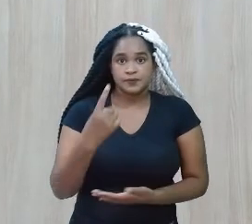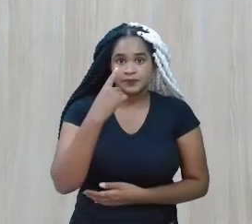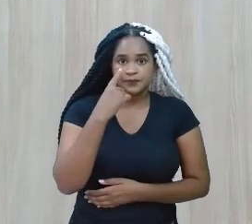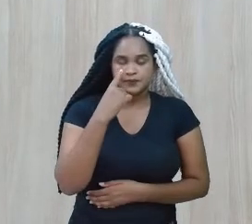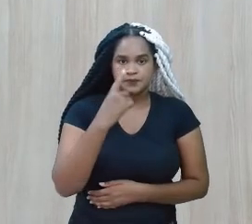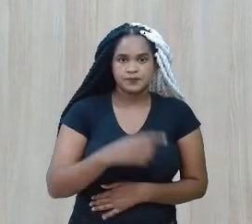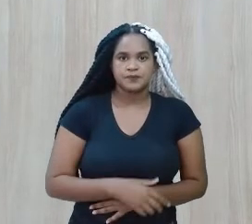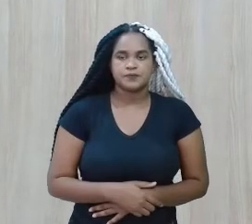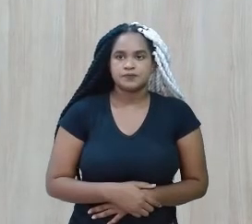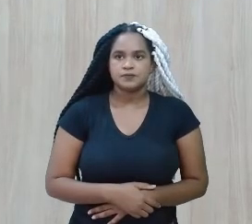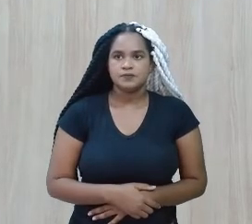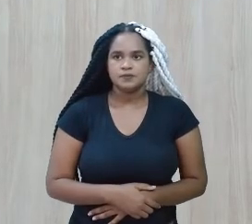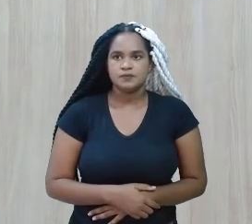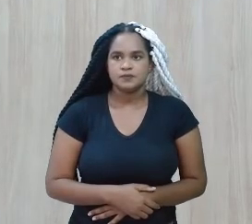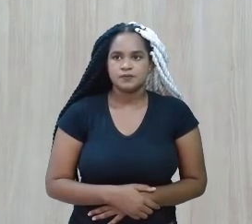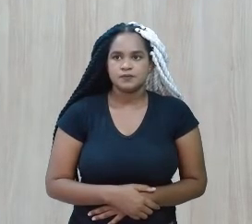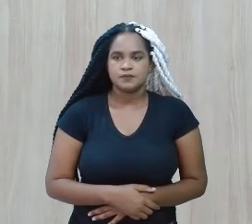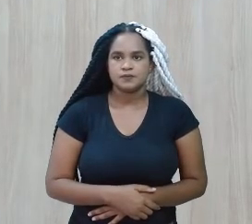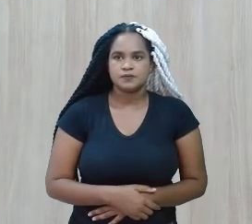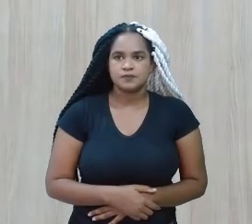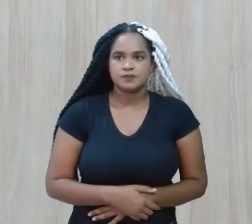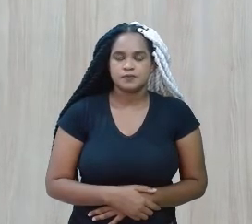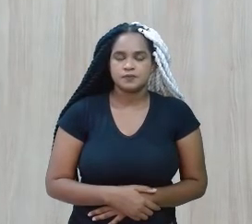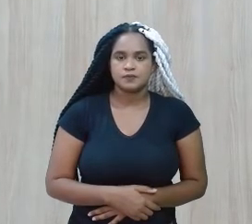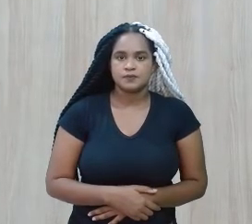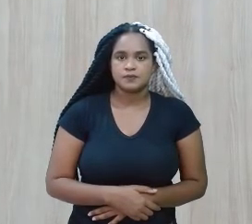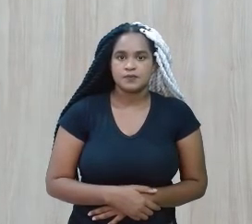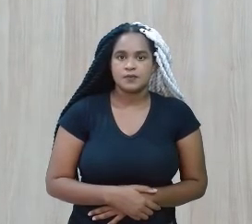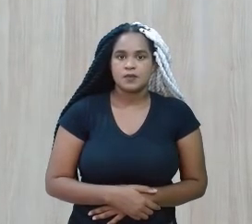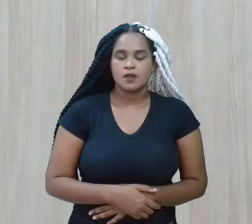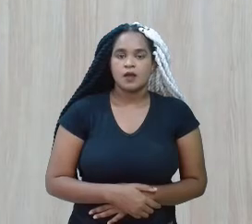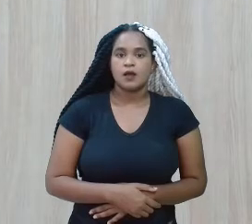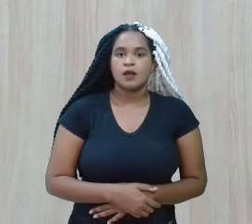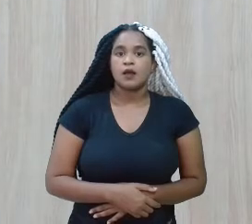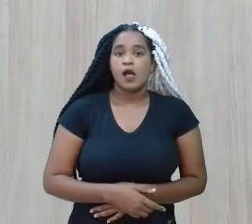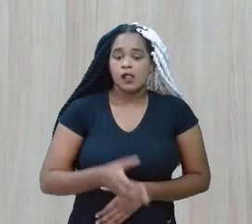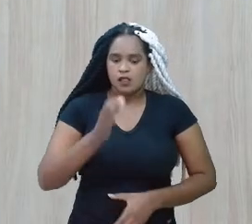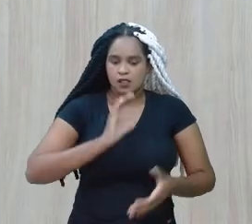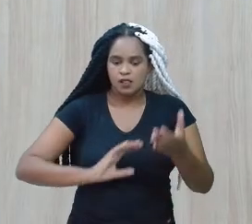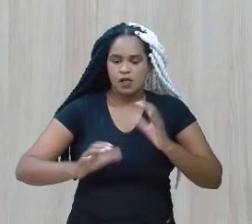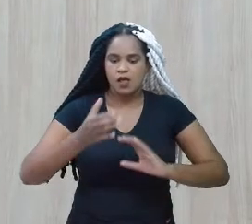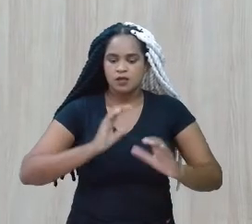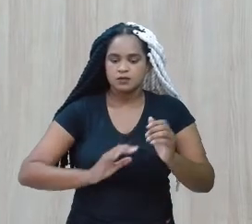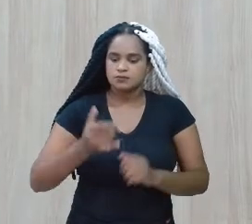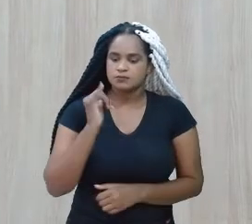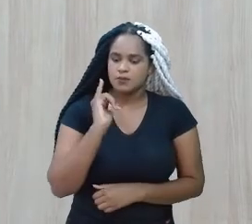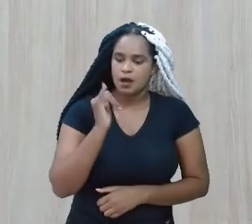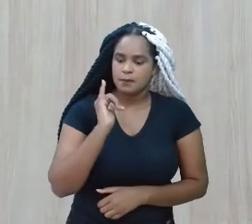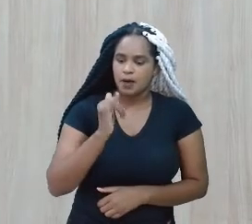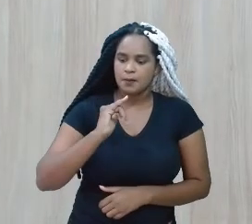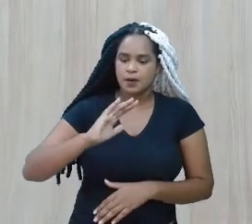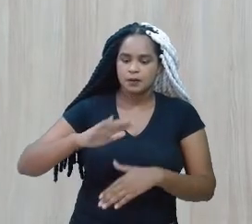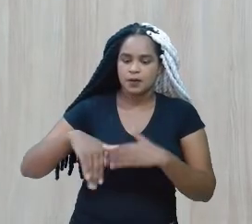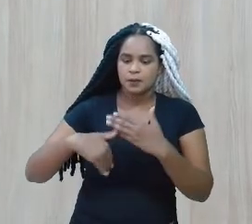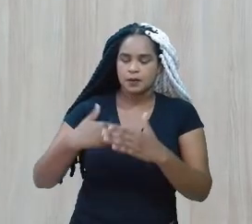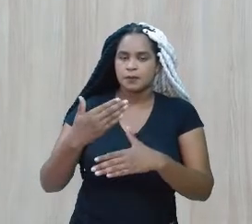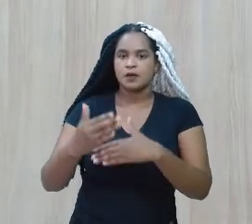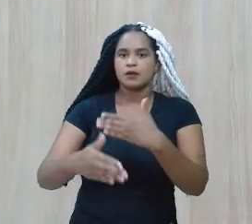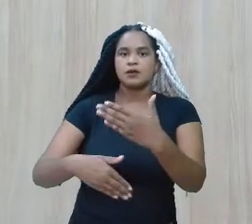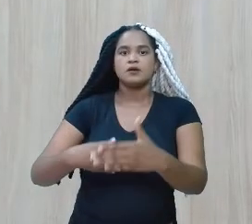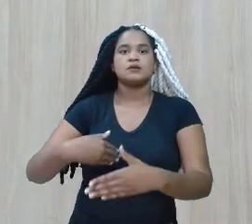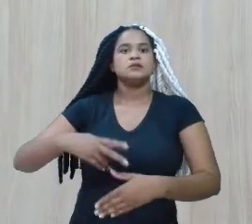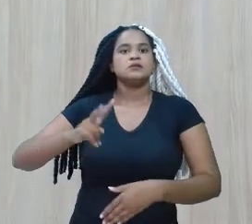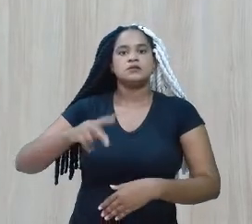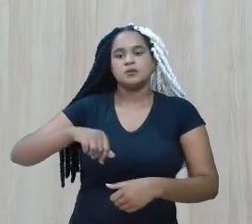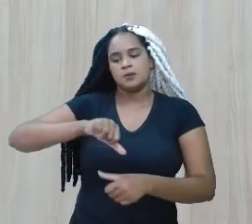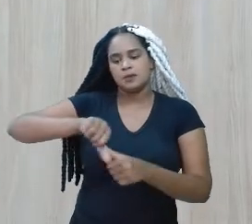sendo ouvidas e recontadas, as lendas vão sendo modificadas pela imaginação de quem as conta, que é o